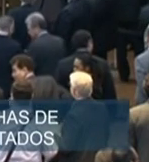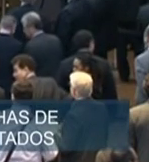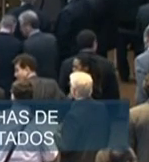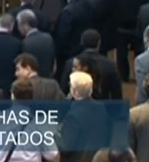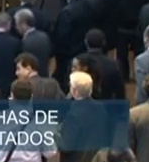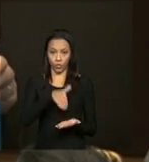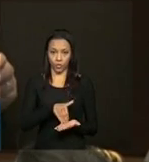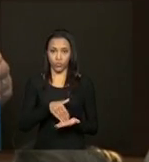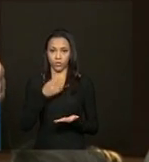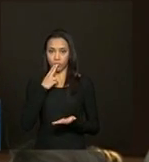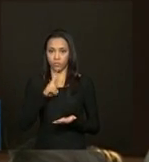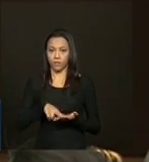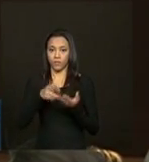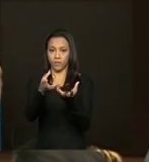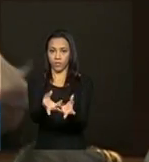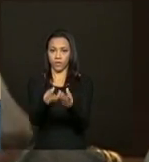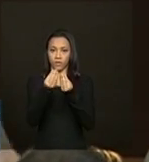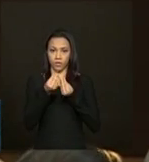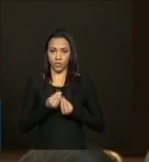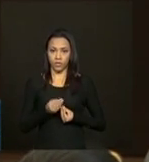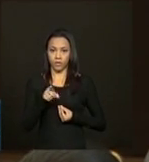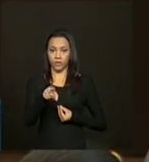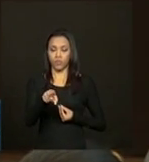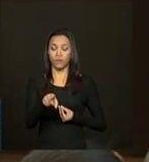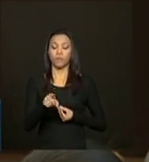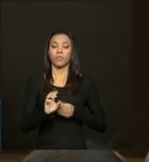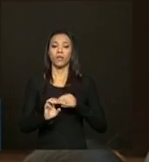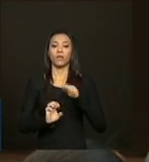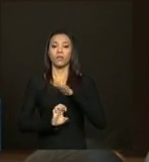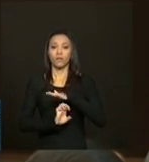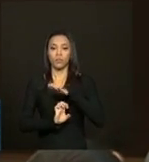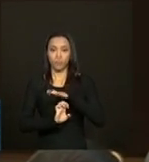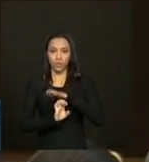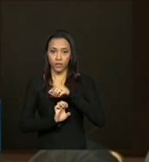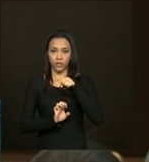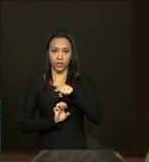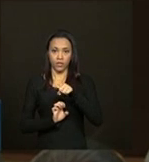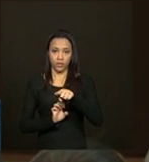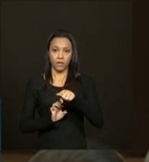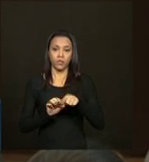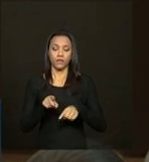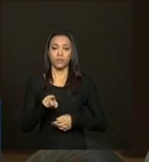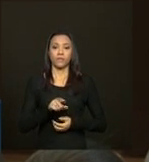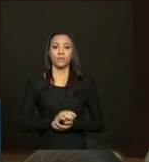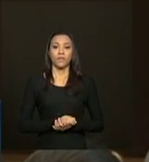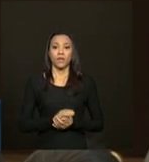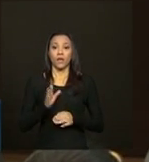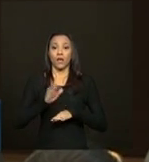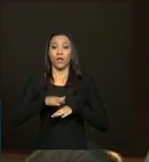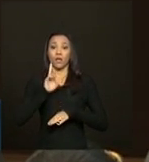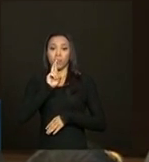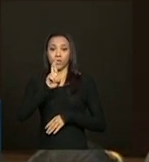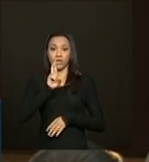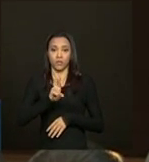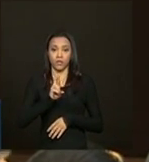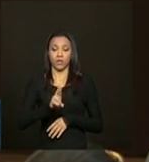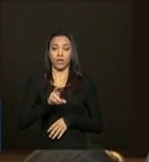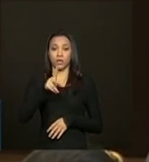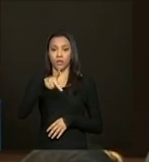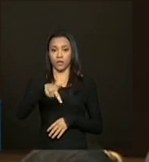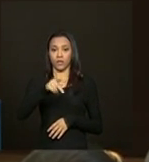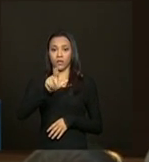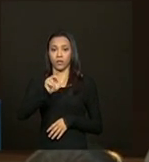Último envelope, envelope entregue pela Isolux Projetos e Instalações Limitada, representado pela corretora